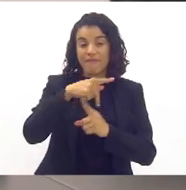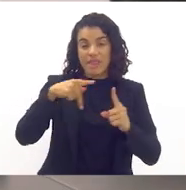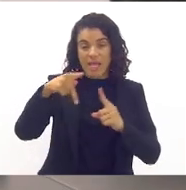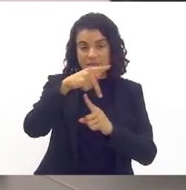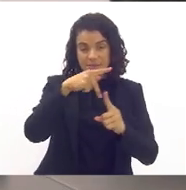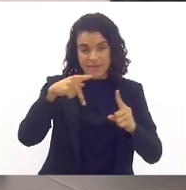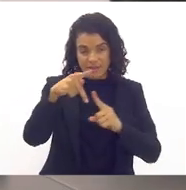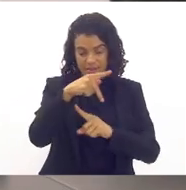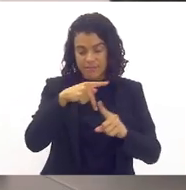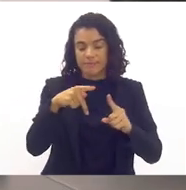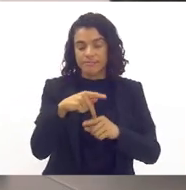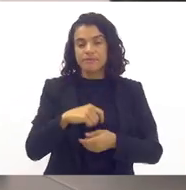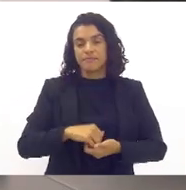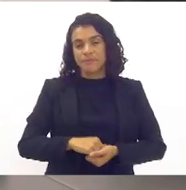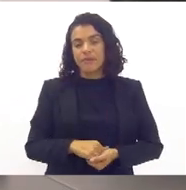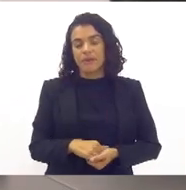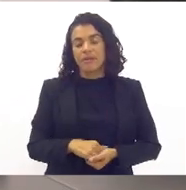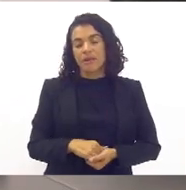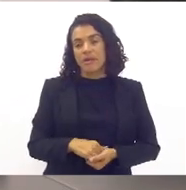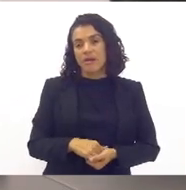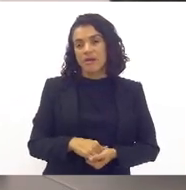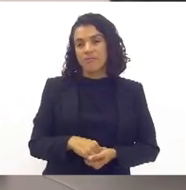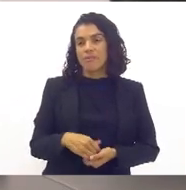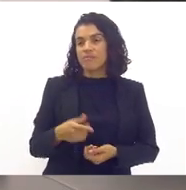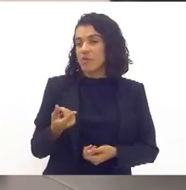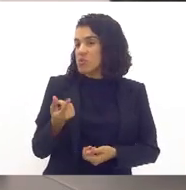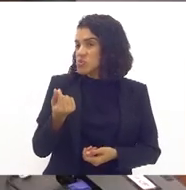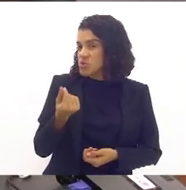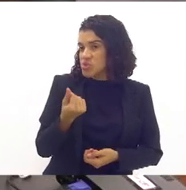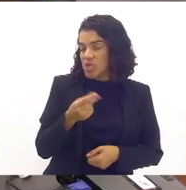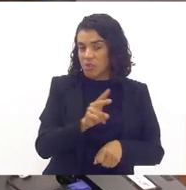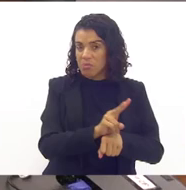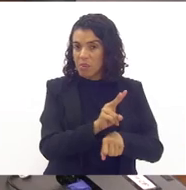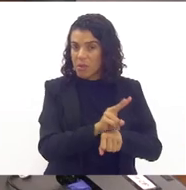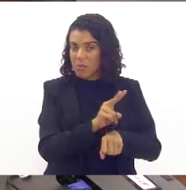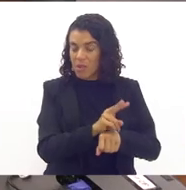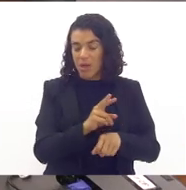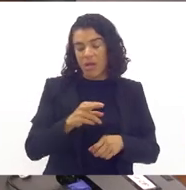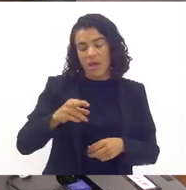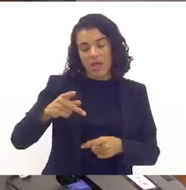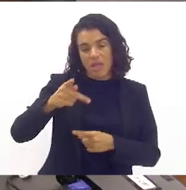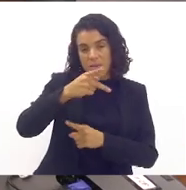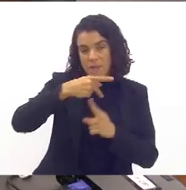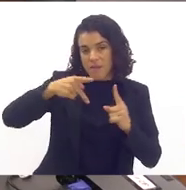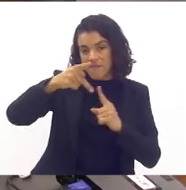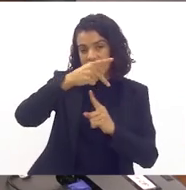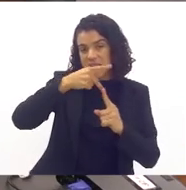Nesse, é claro, nesse 28 também está o Caixa do Rio Previdência. Eu não sei se está contemplado. O Rio Previdência nesse?